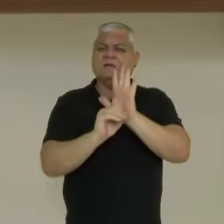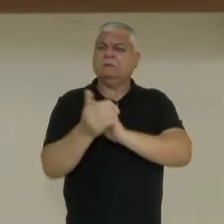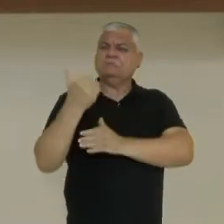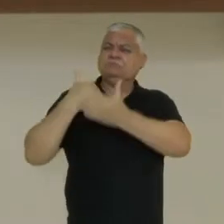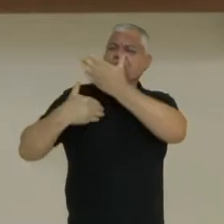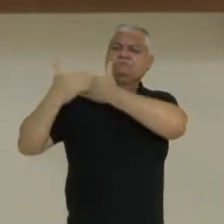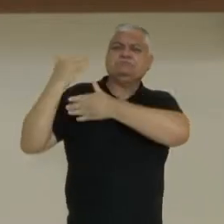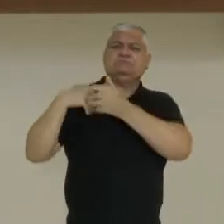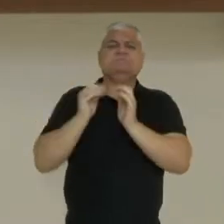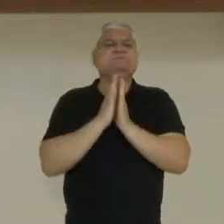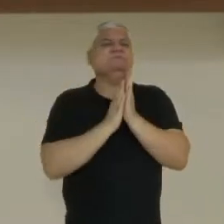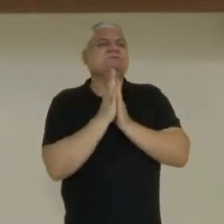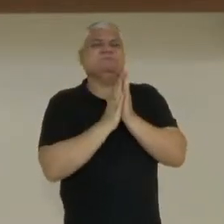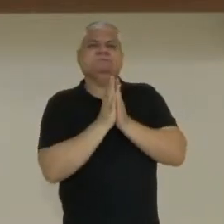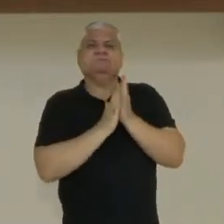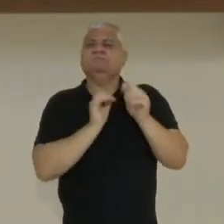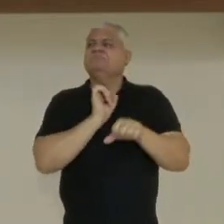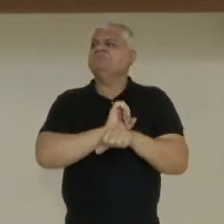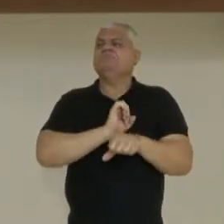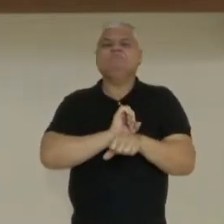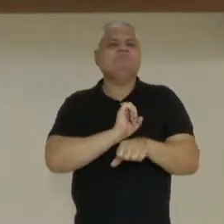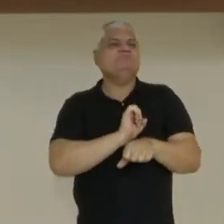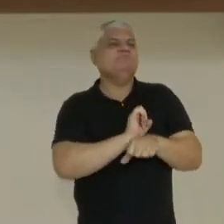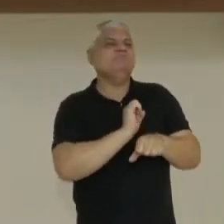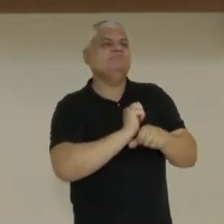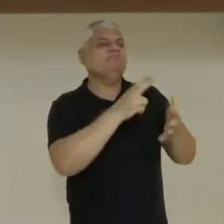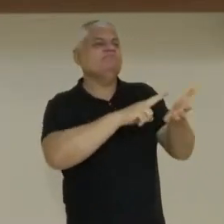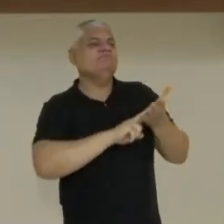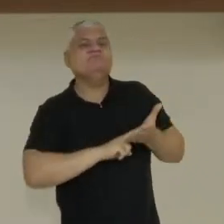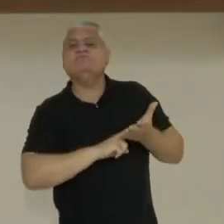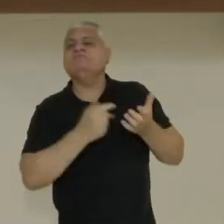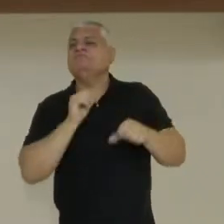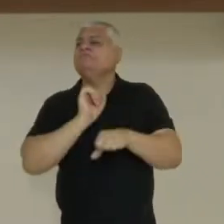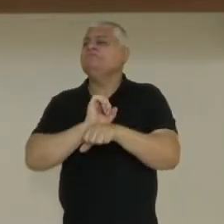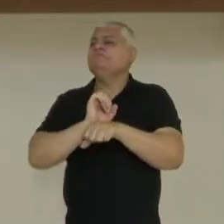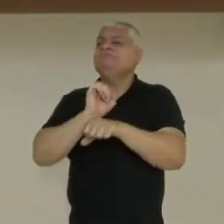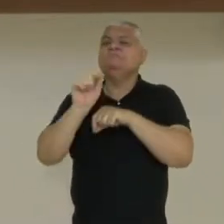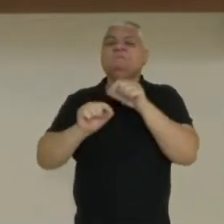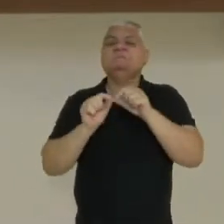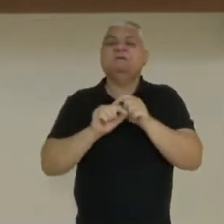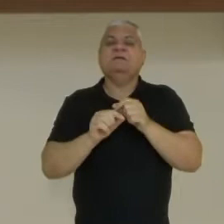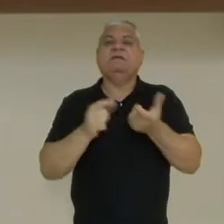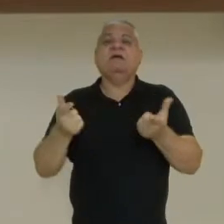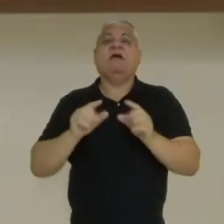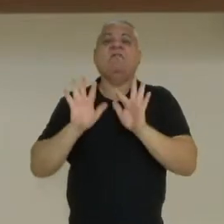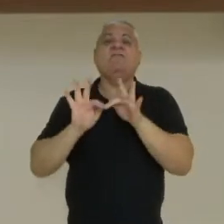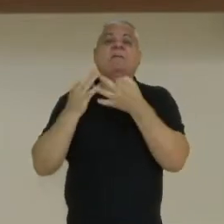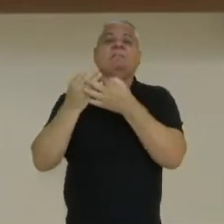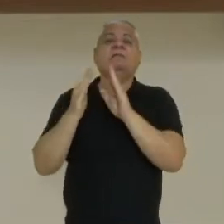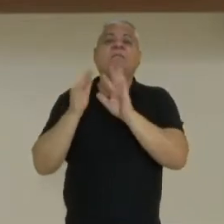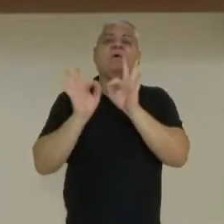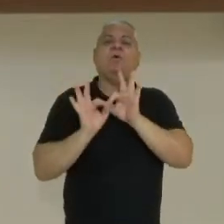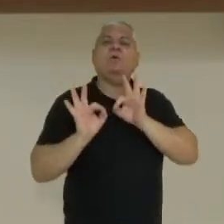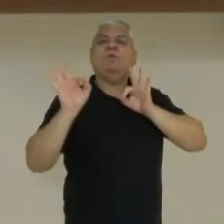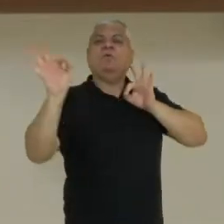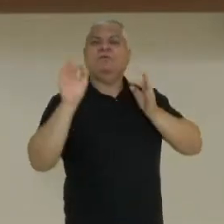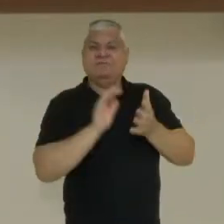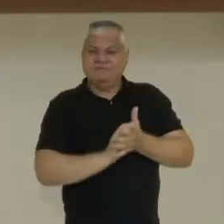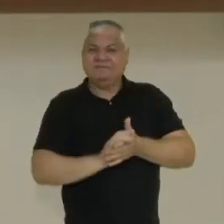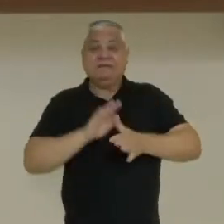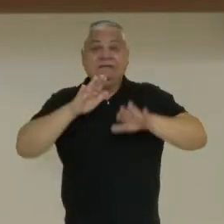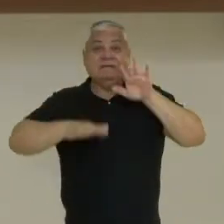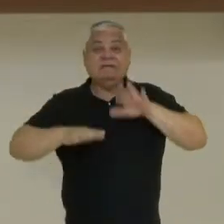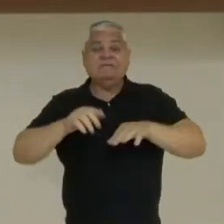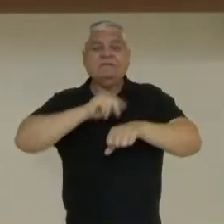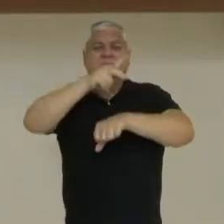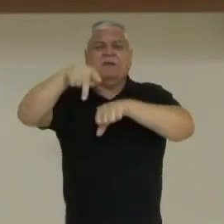ficavam ansiosas aguardando uma carta, porque nela estavam as notícias dos familiares, por vezes estavam em